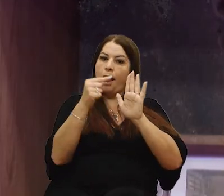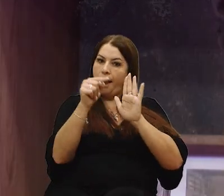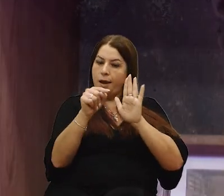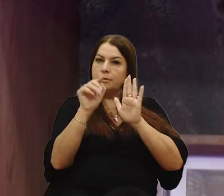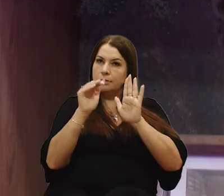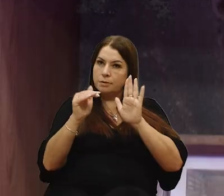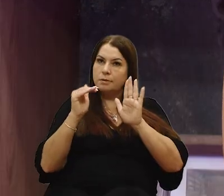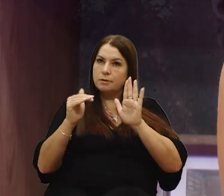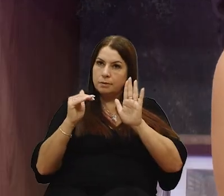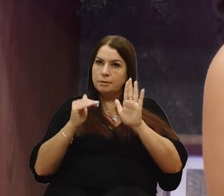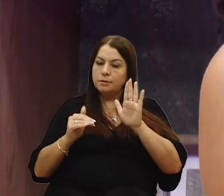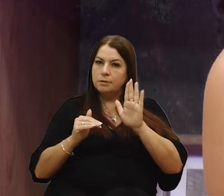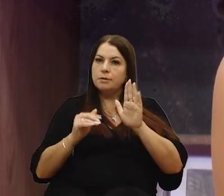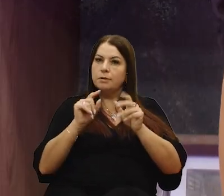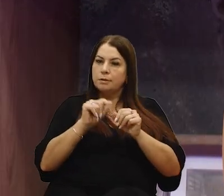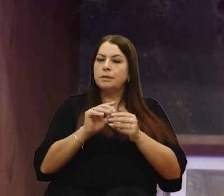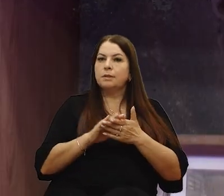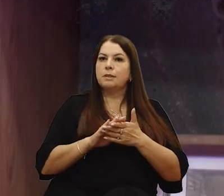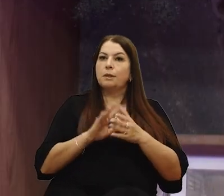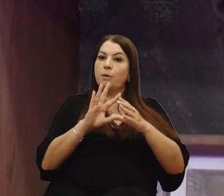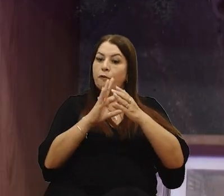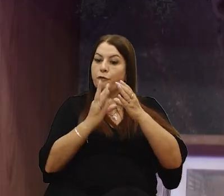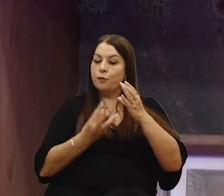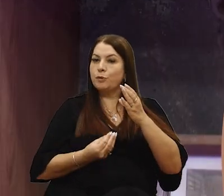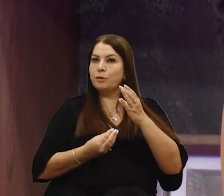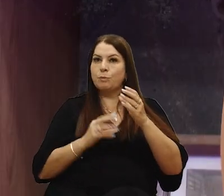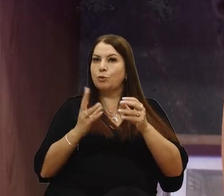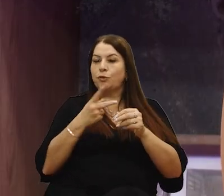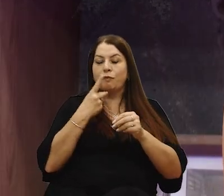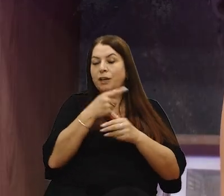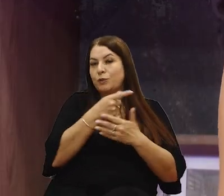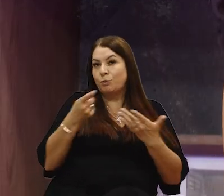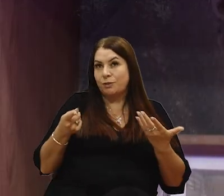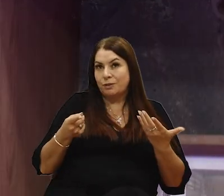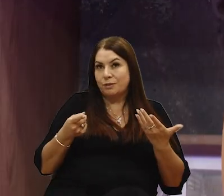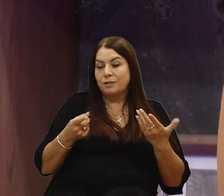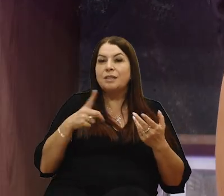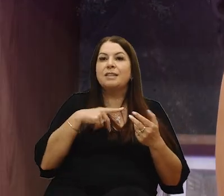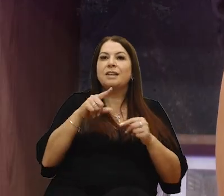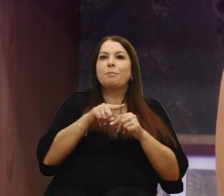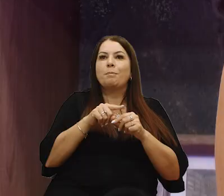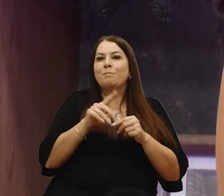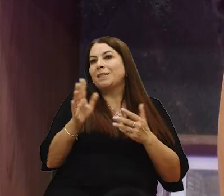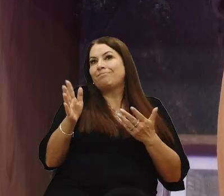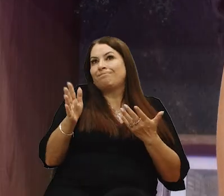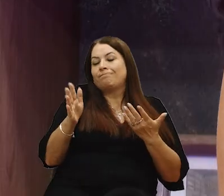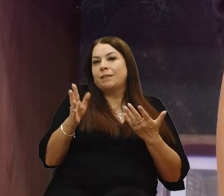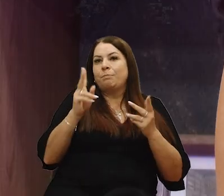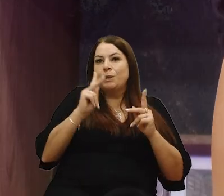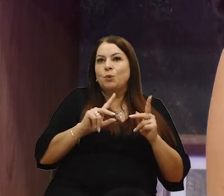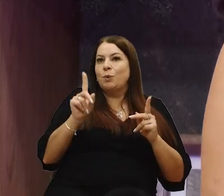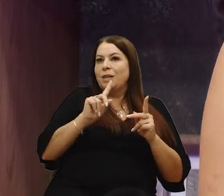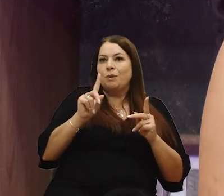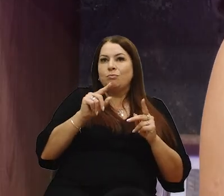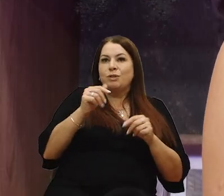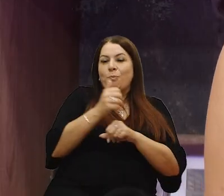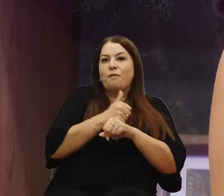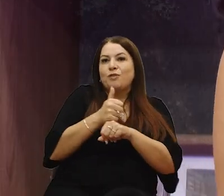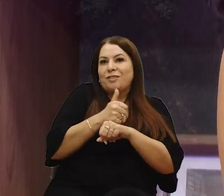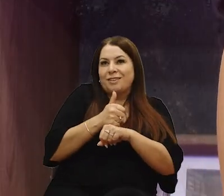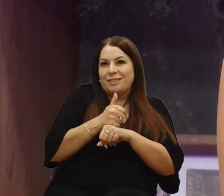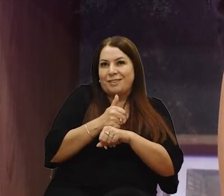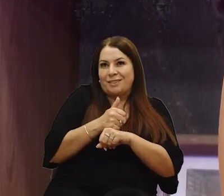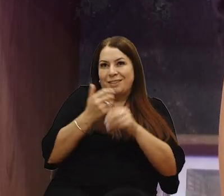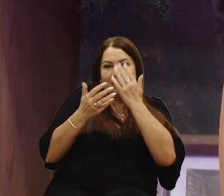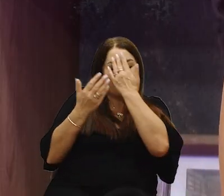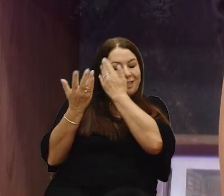essa clareza e mostrar, é assim que a gente vai fazer, filtrar, porque hoje em dia todo mundo tá falando sobre isso e a gente pega, às vezes, nem pessoas